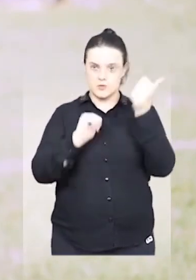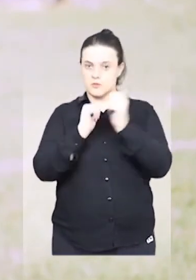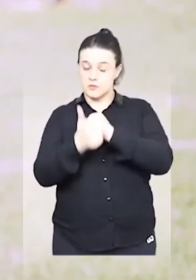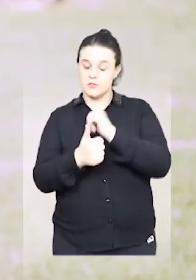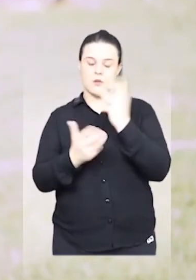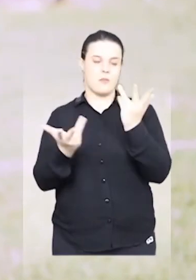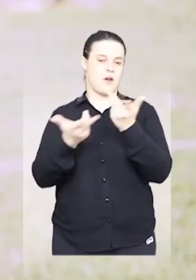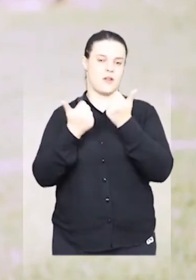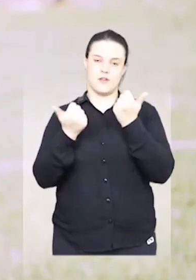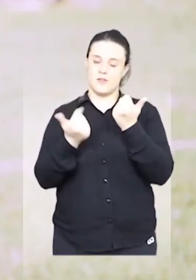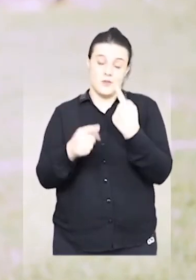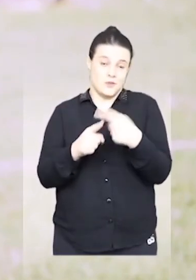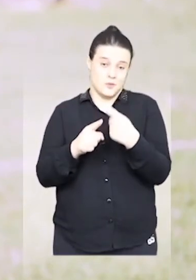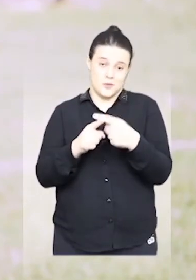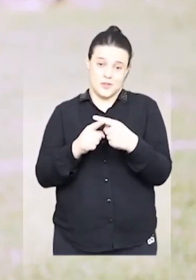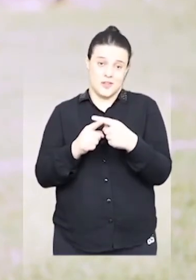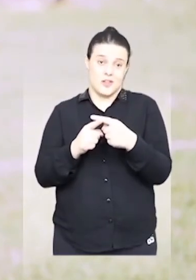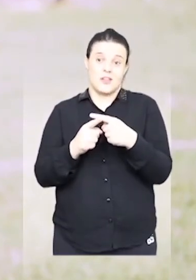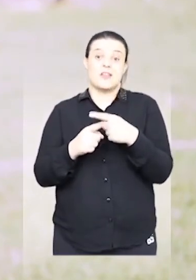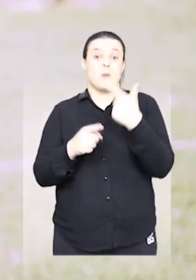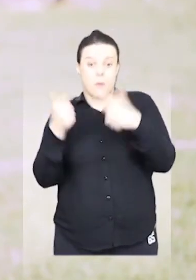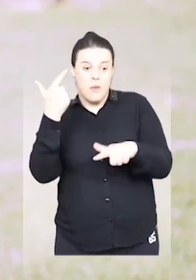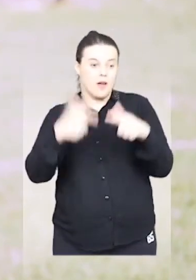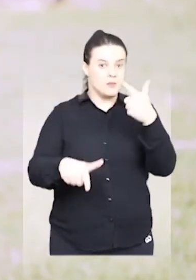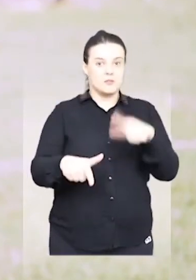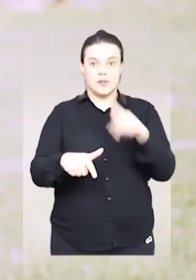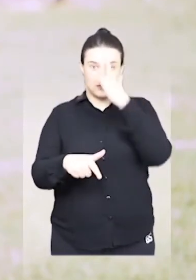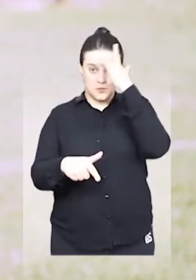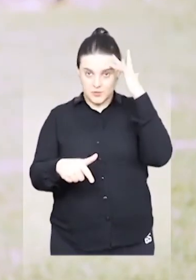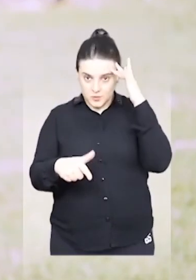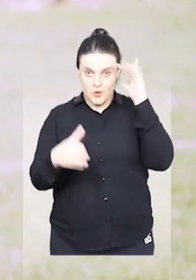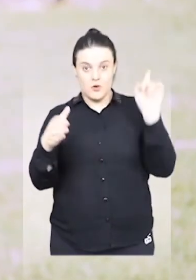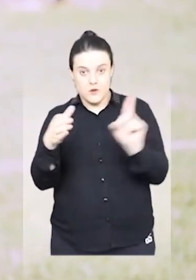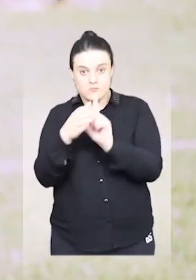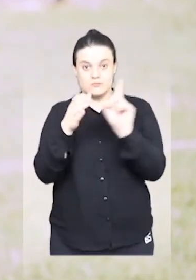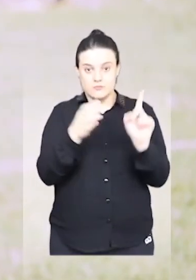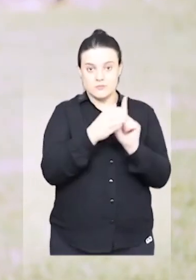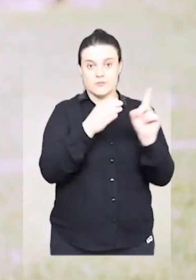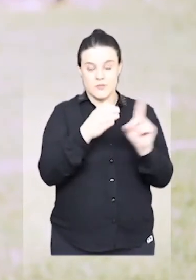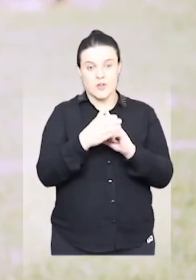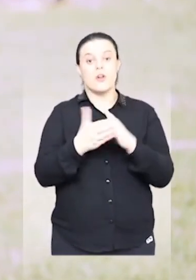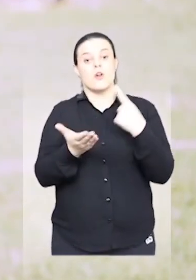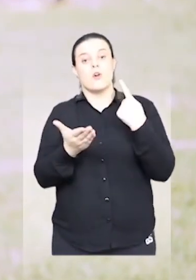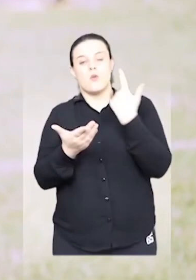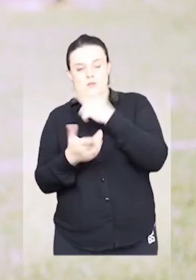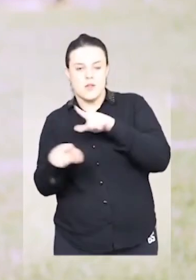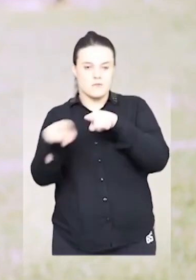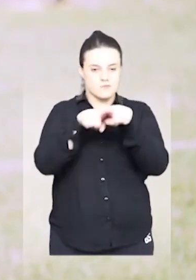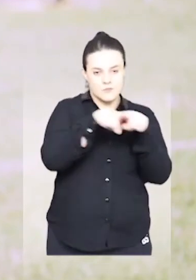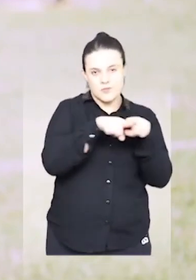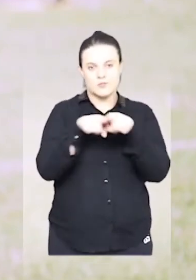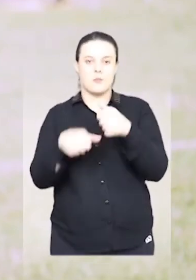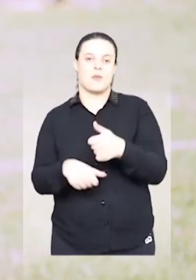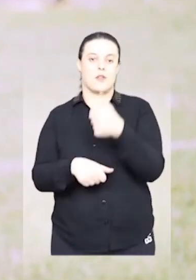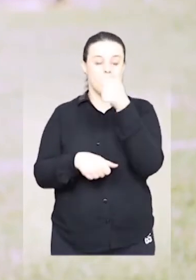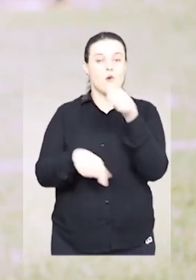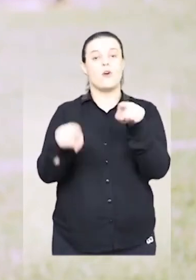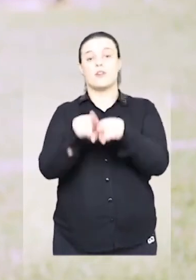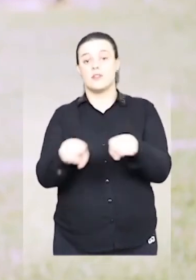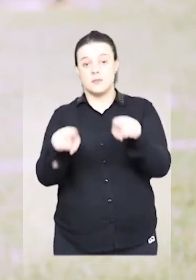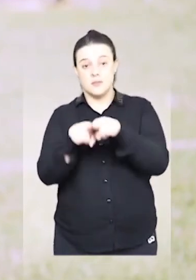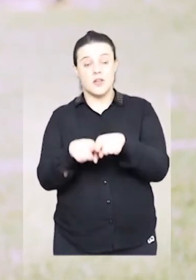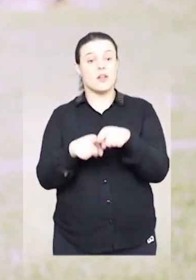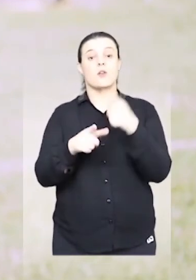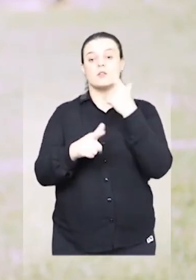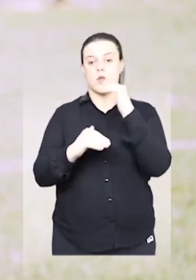significativo de atletas, e isso é maravilhoso, porque quanto mais atletas, maior o grau de